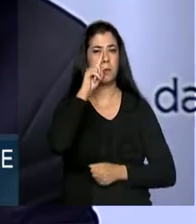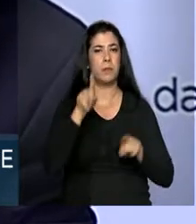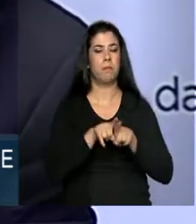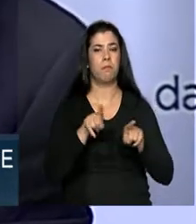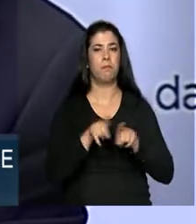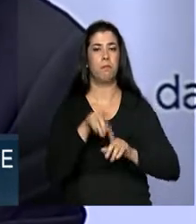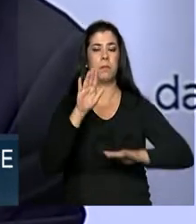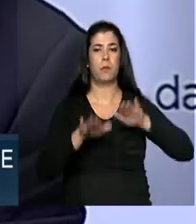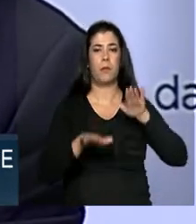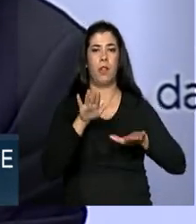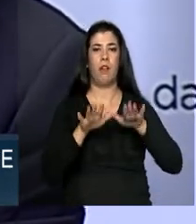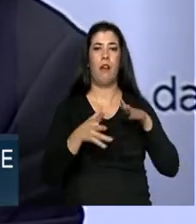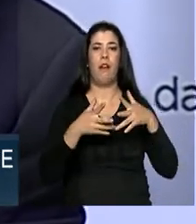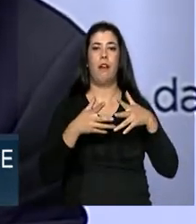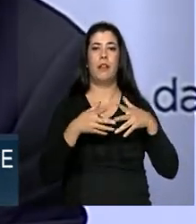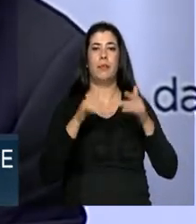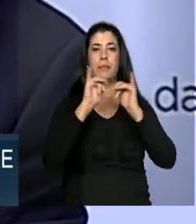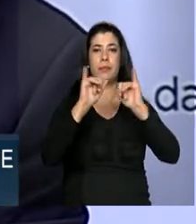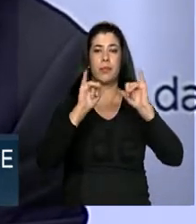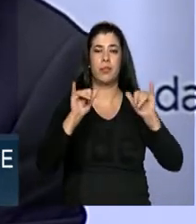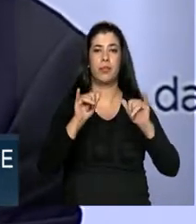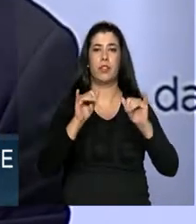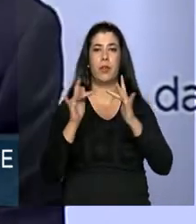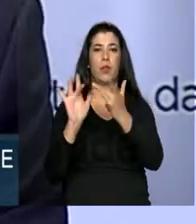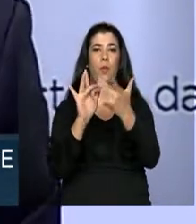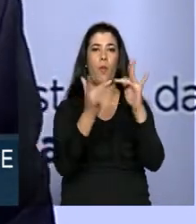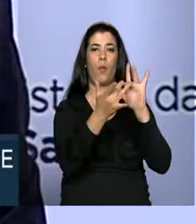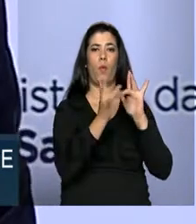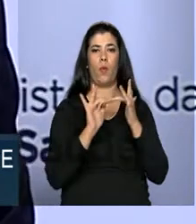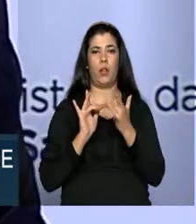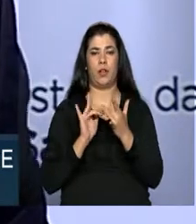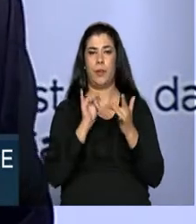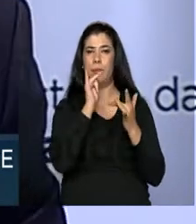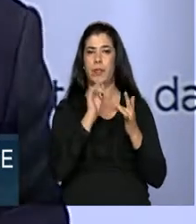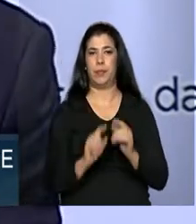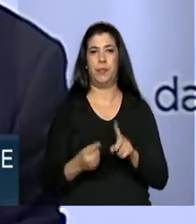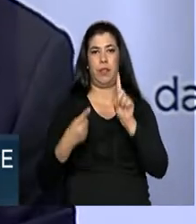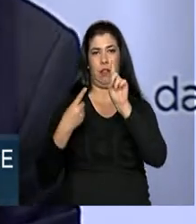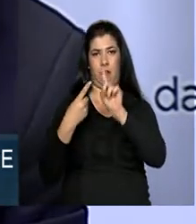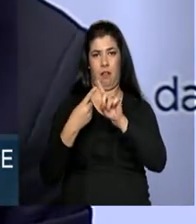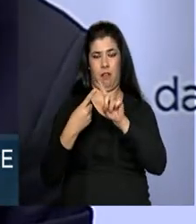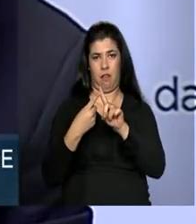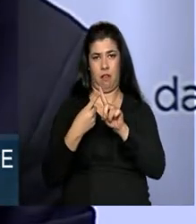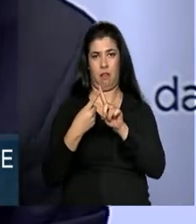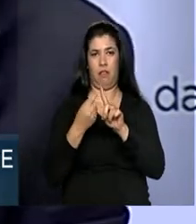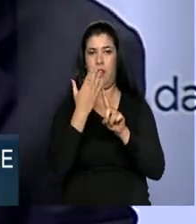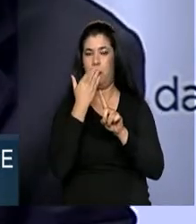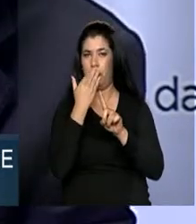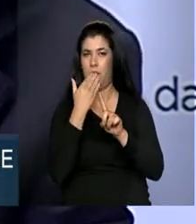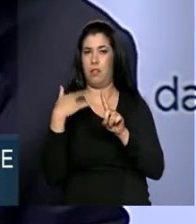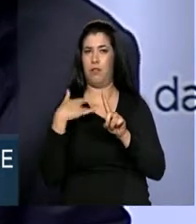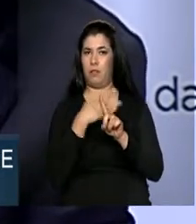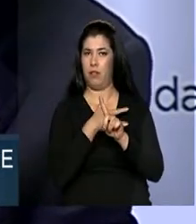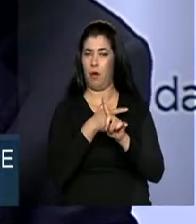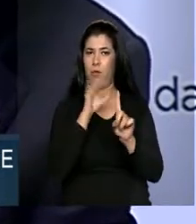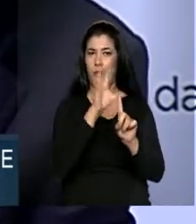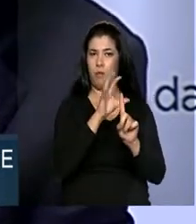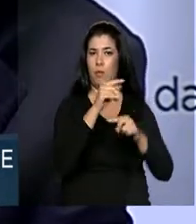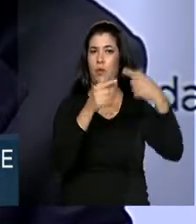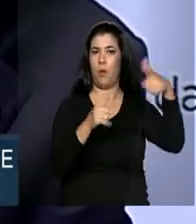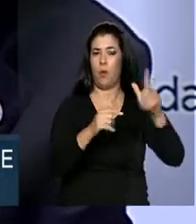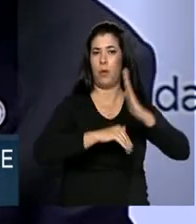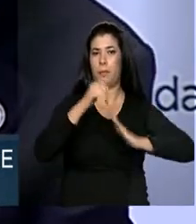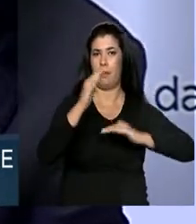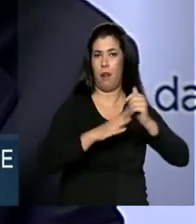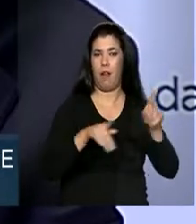de promoção que interagem entre si. Então, ter uma alimentação mais saudável traz um impacto. Ter alimentação saudável e, ao